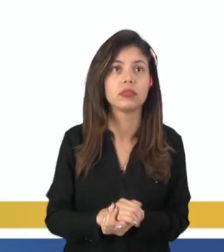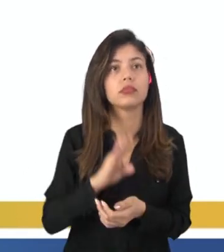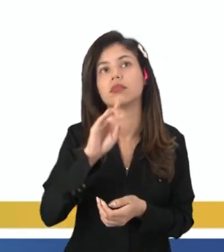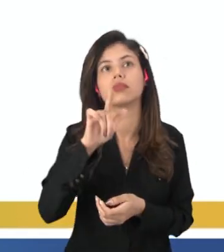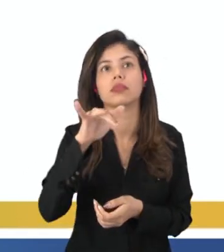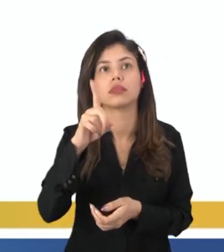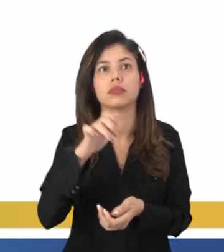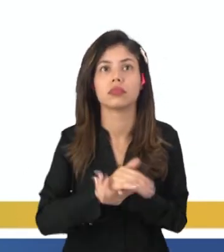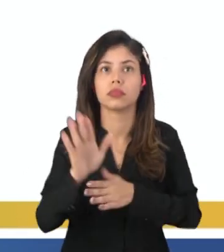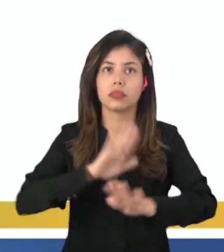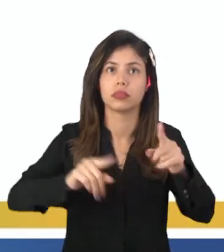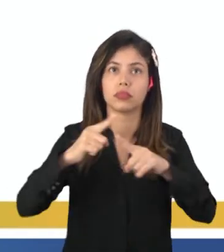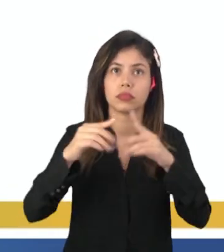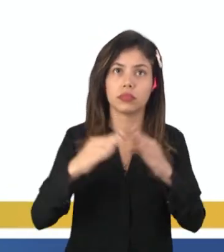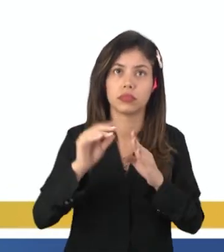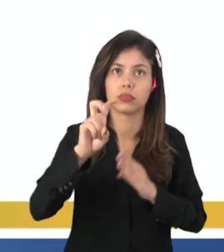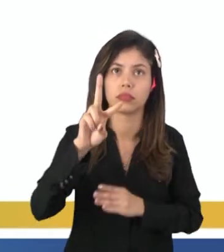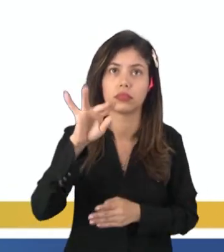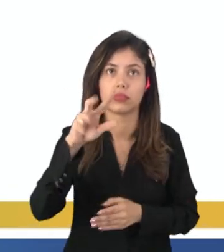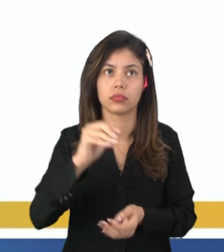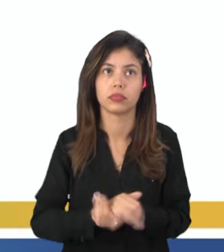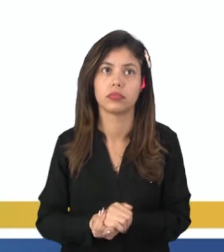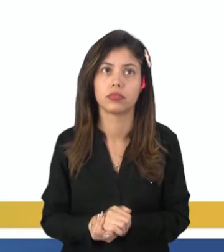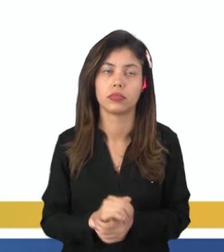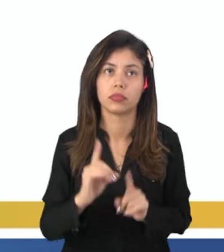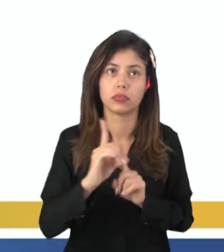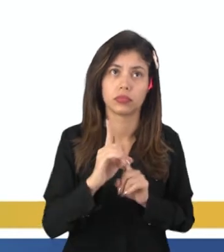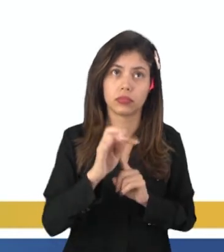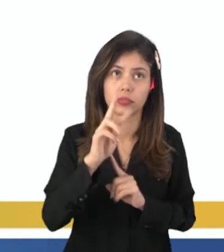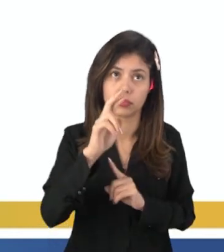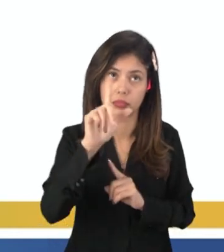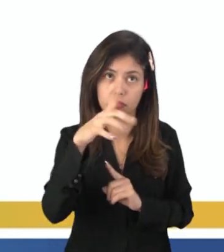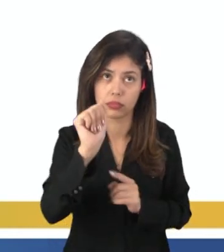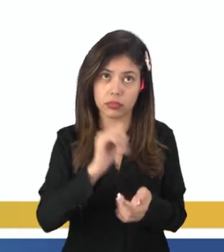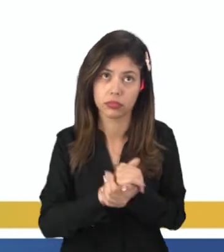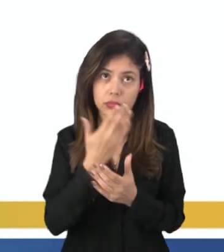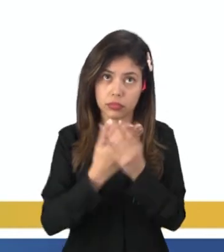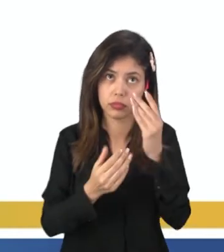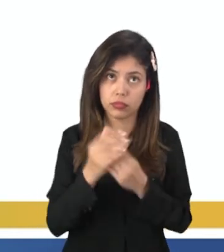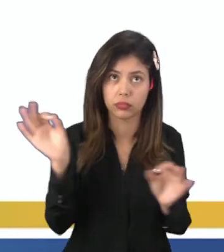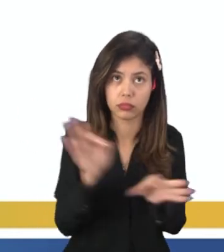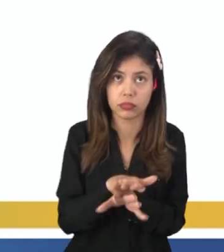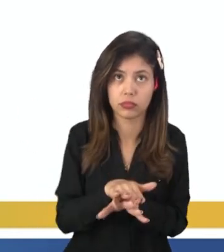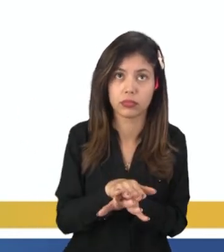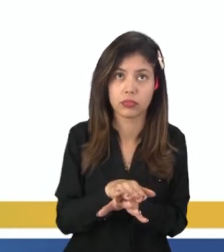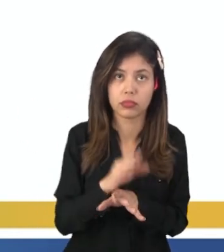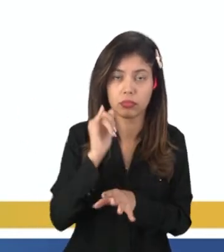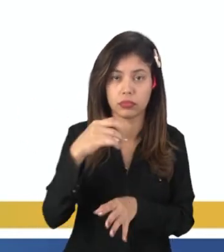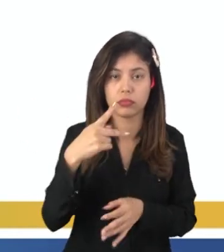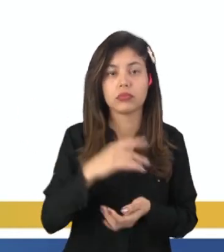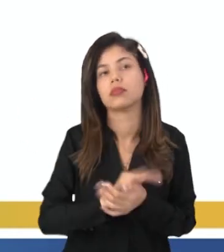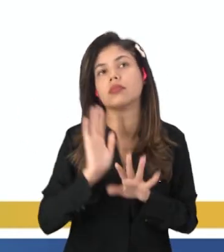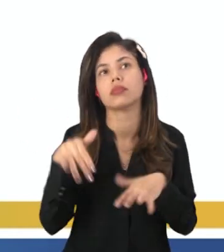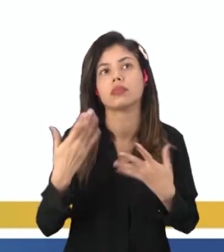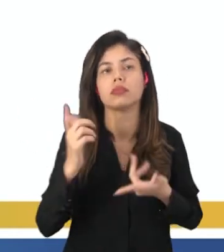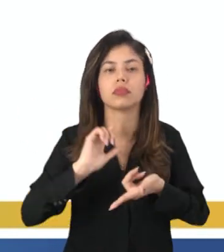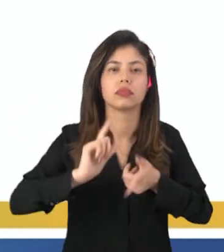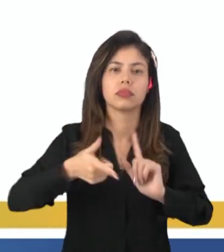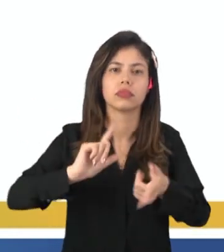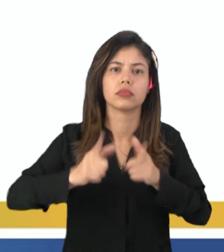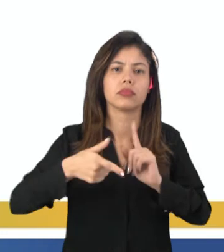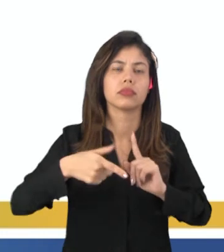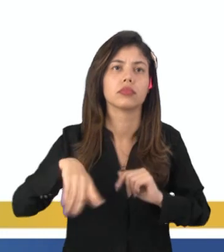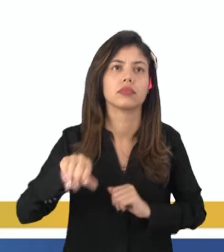as banalidades, cuidar da igreja de corvéia. D, a talha, mão morta e imposto de renda. Então, vamos observar lá quais